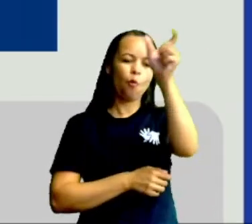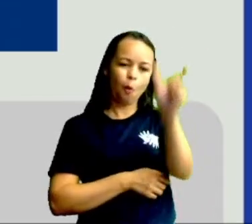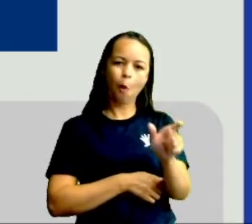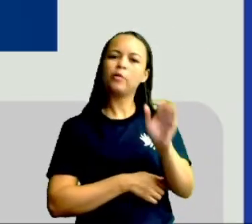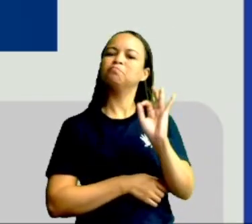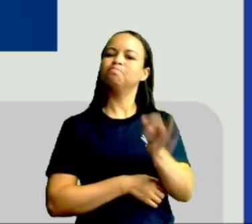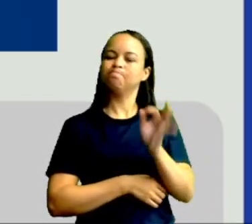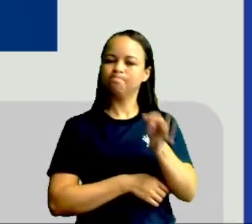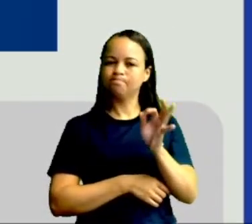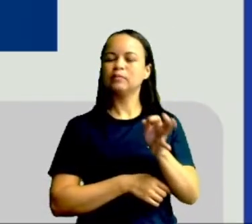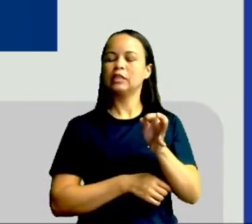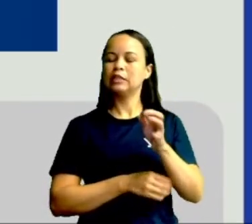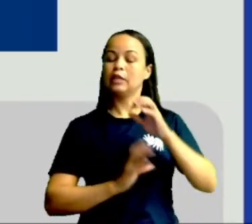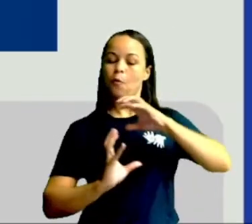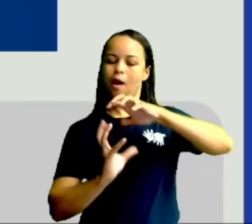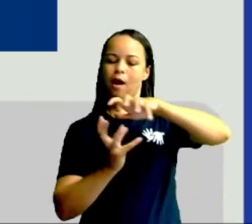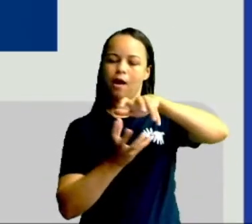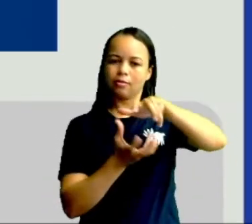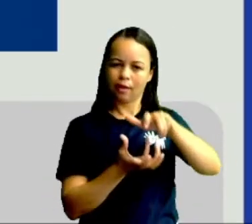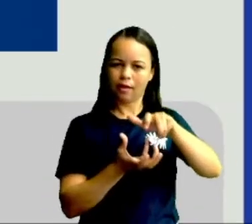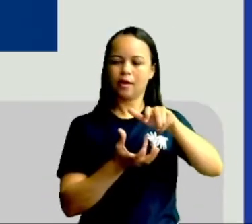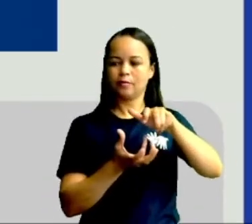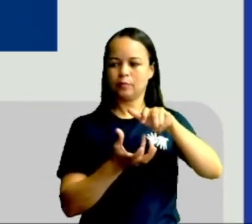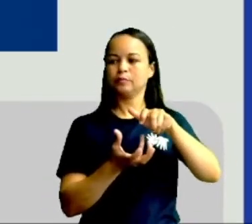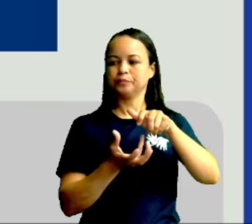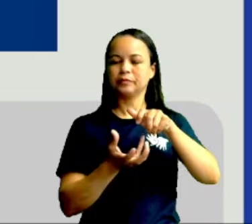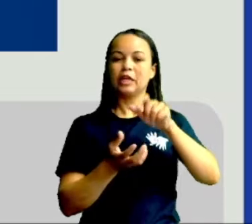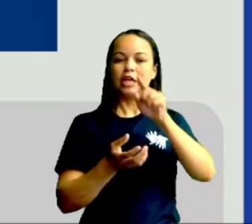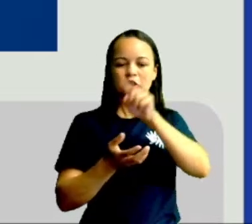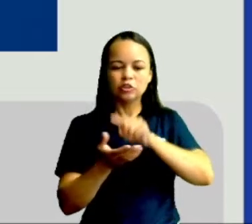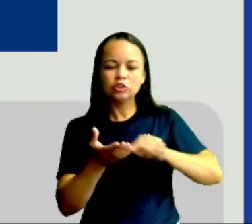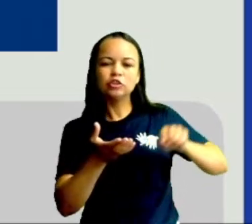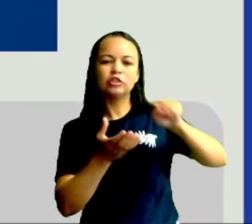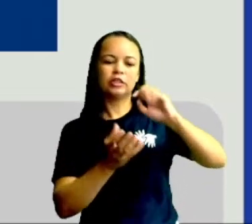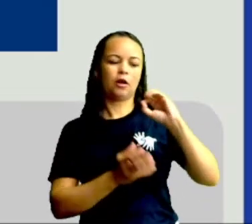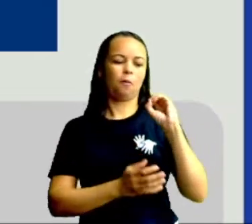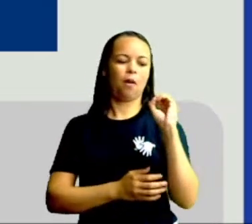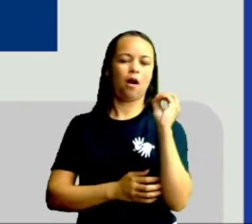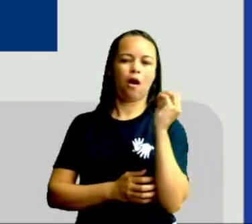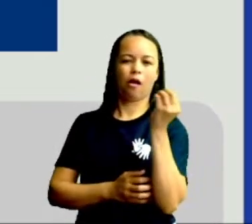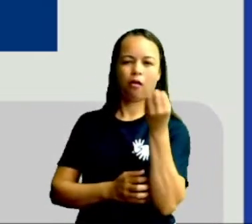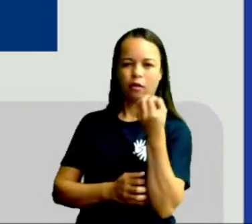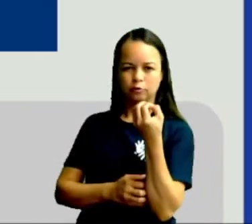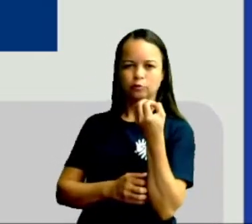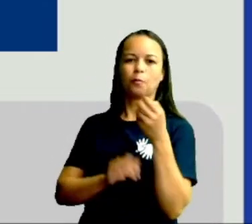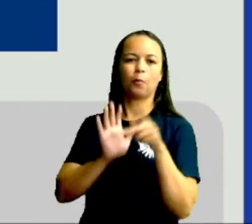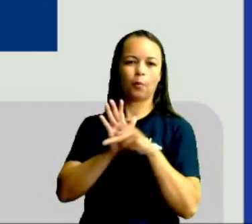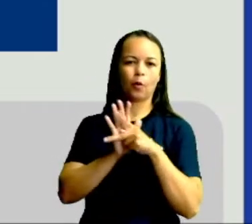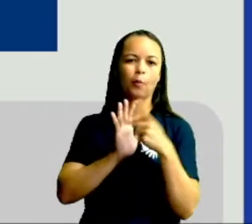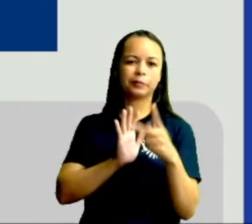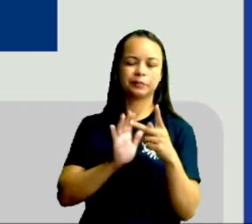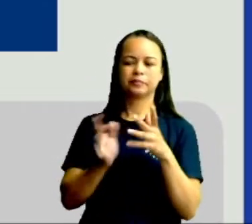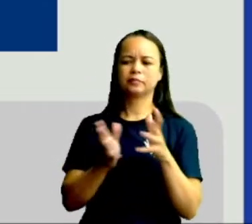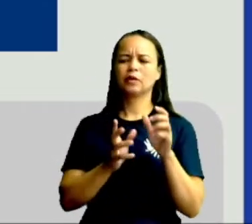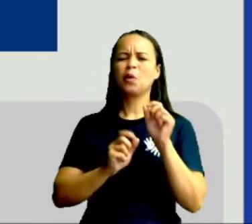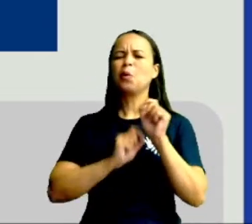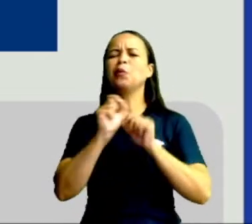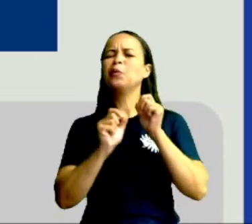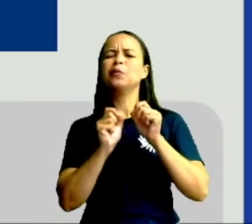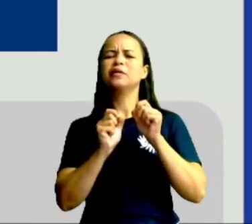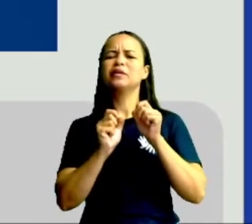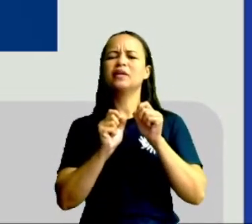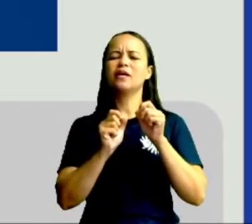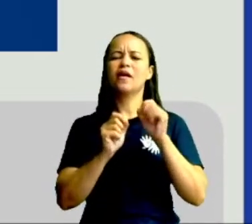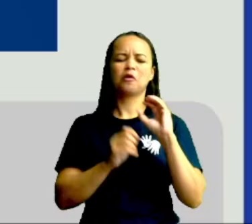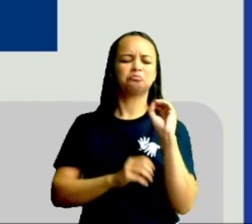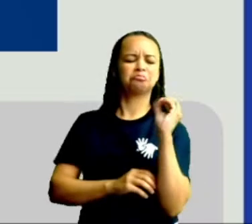certo. A Terra é redonda e gira em torno de seu próprio eixo. Mas o que é girar em